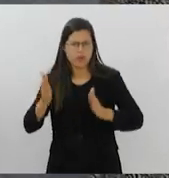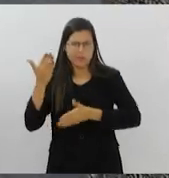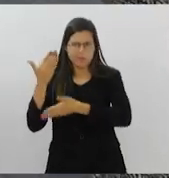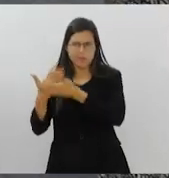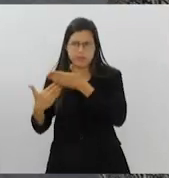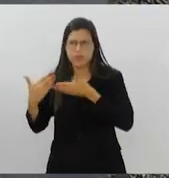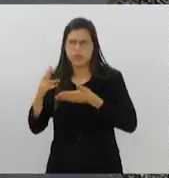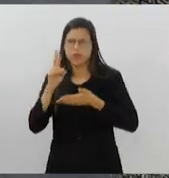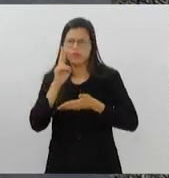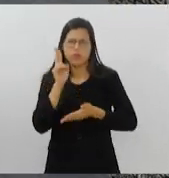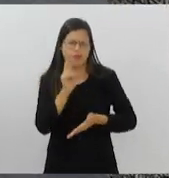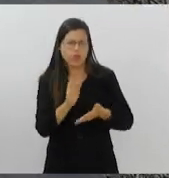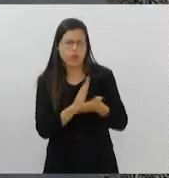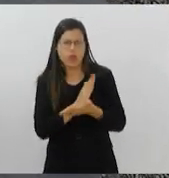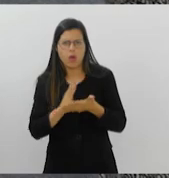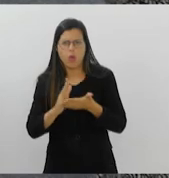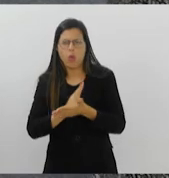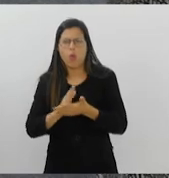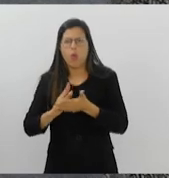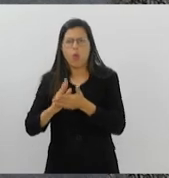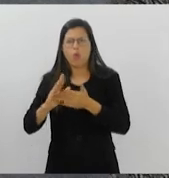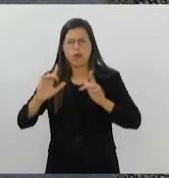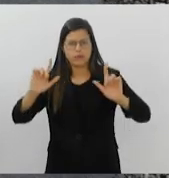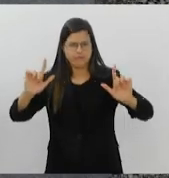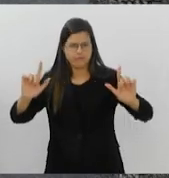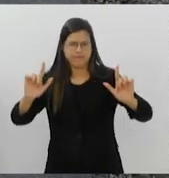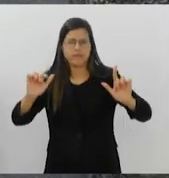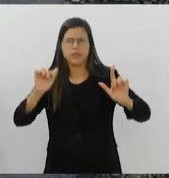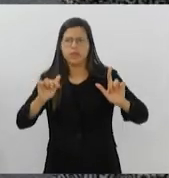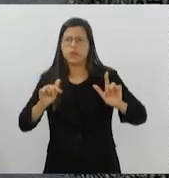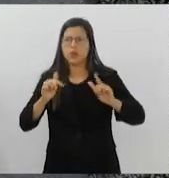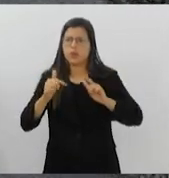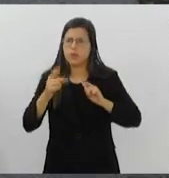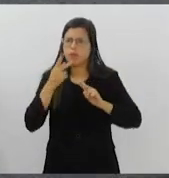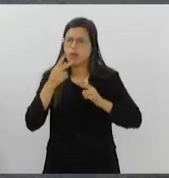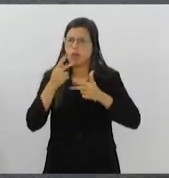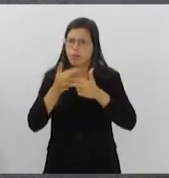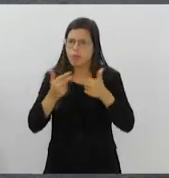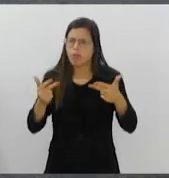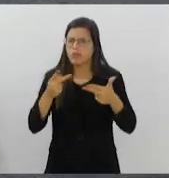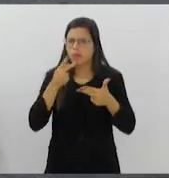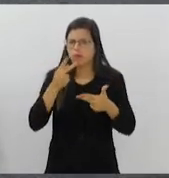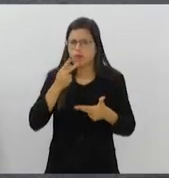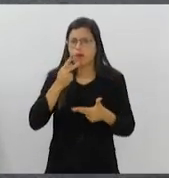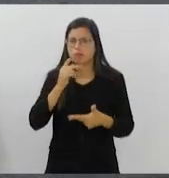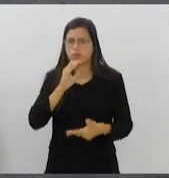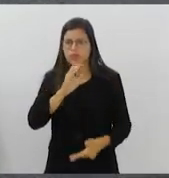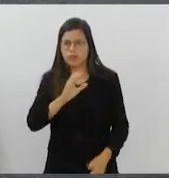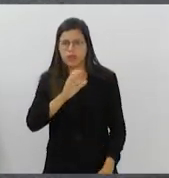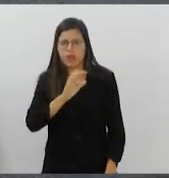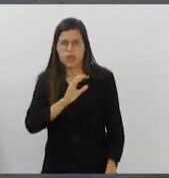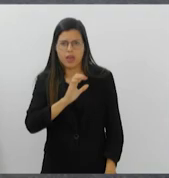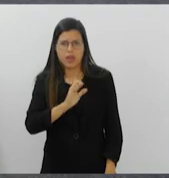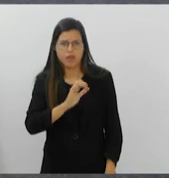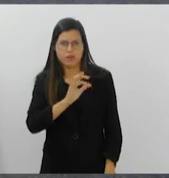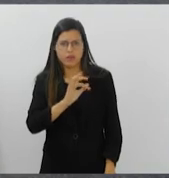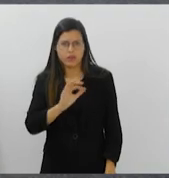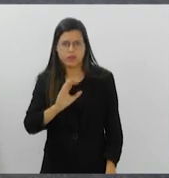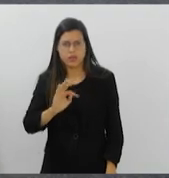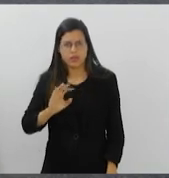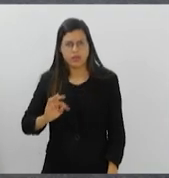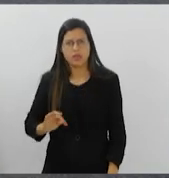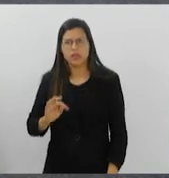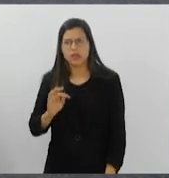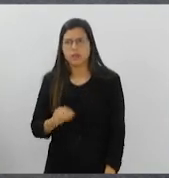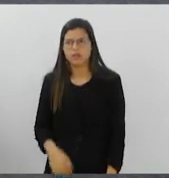inúmeras faixas dizendo algo que eu ratifico. O CFSD 2014 não encerrou,